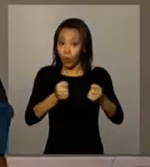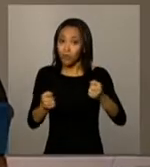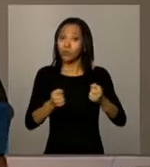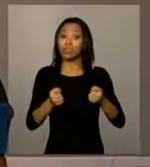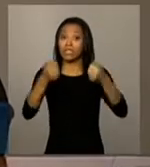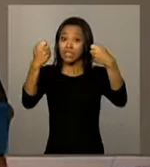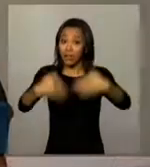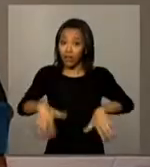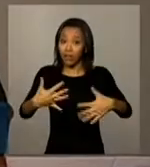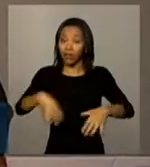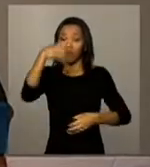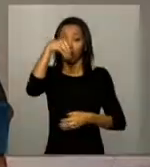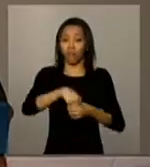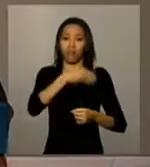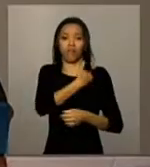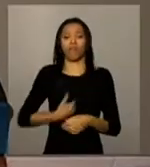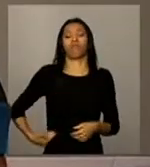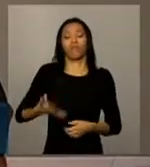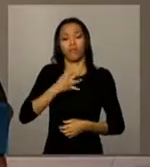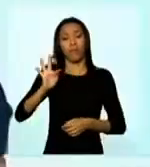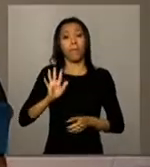para permitir